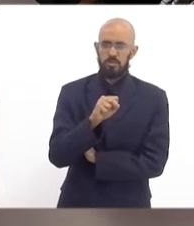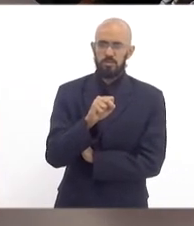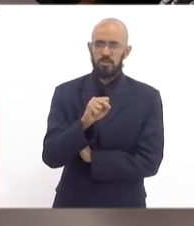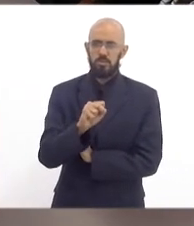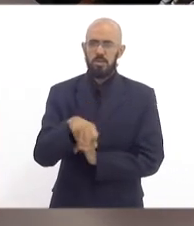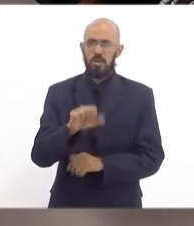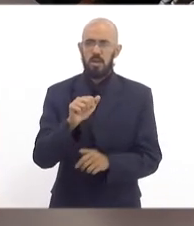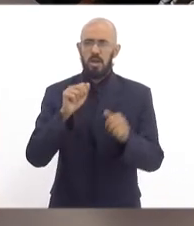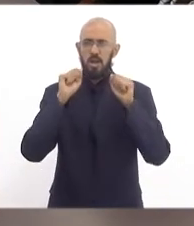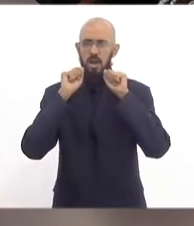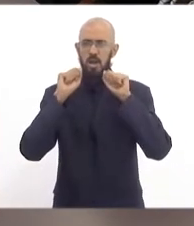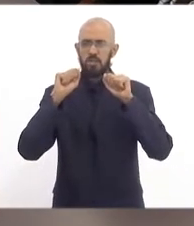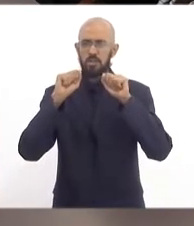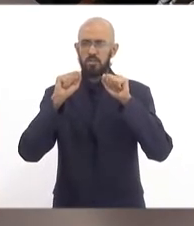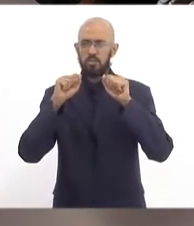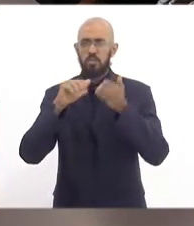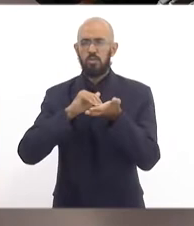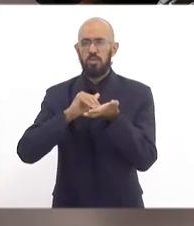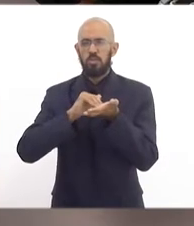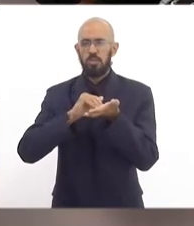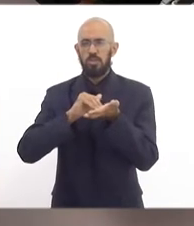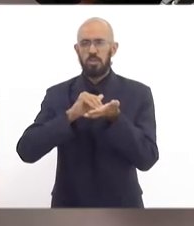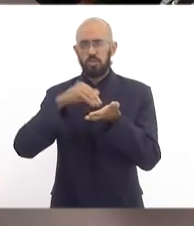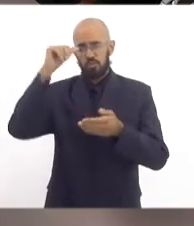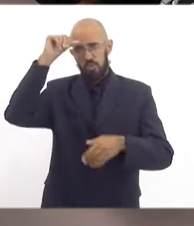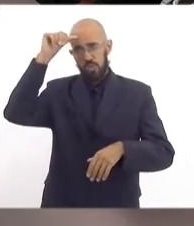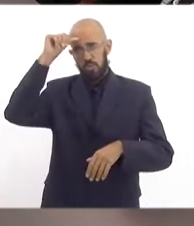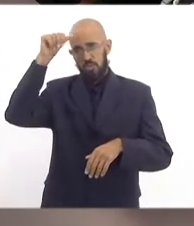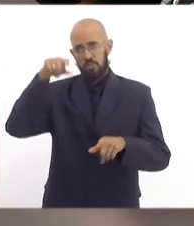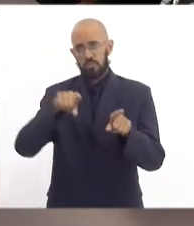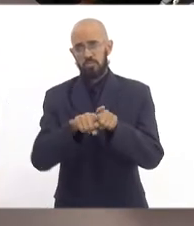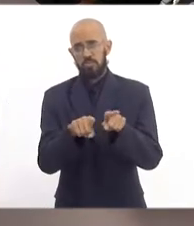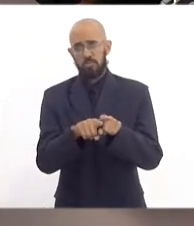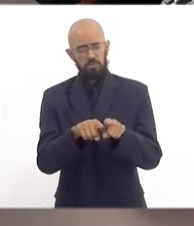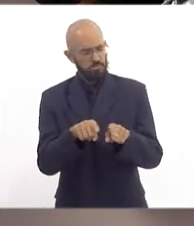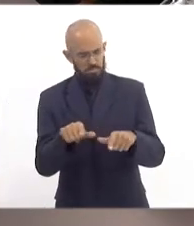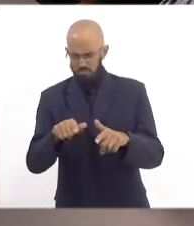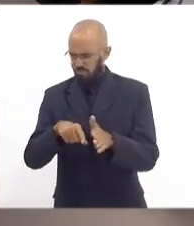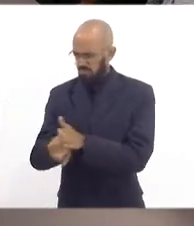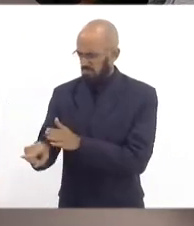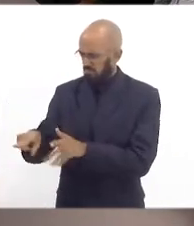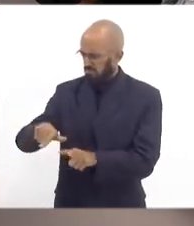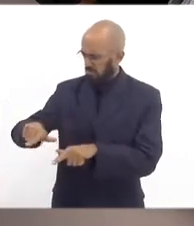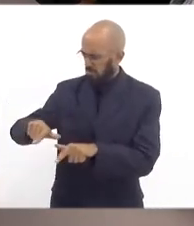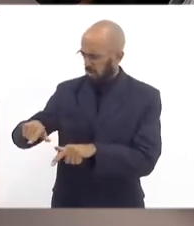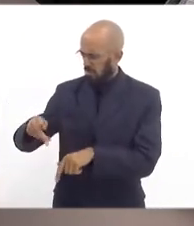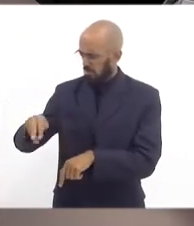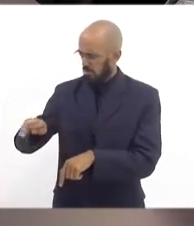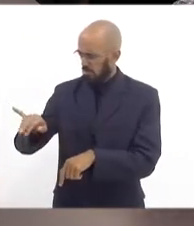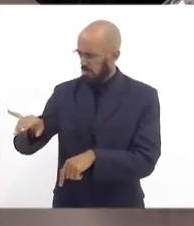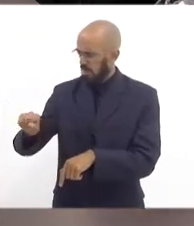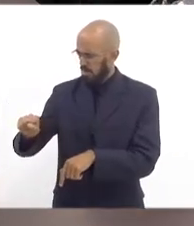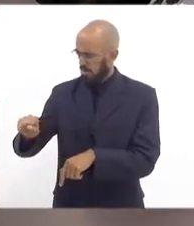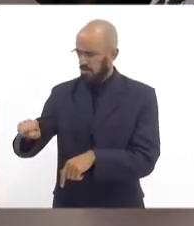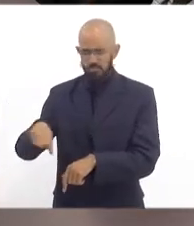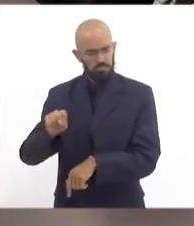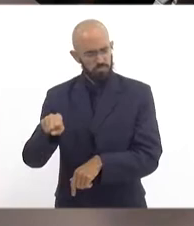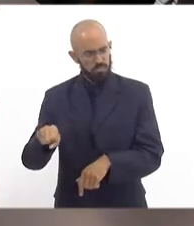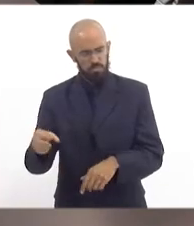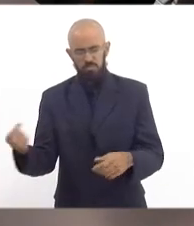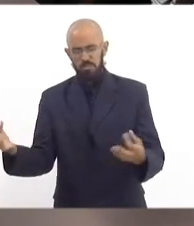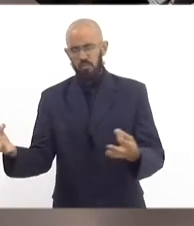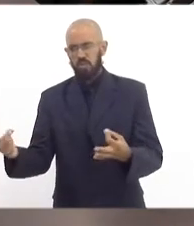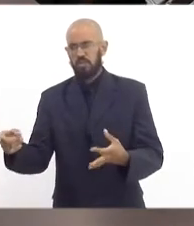o assessor do gabinete do governador só trabalha com a Priscila perfeitamente a